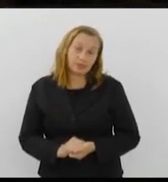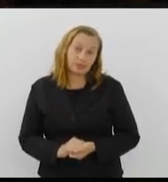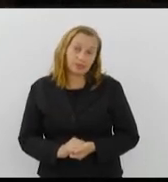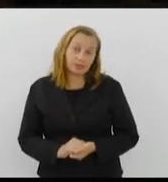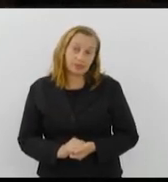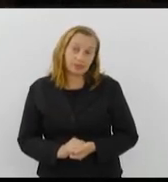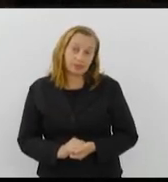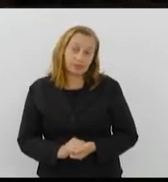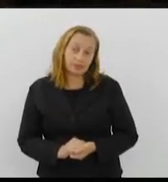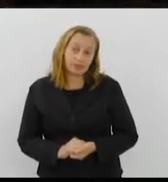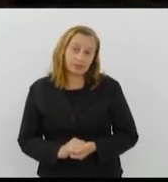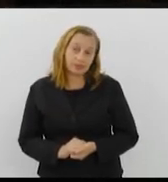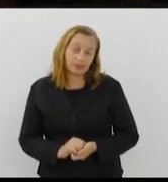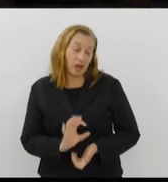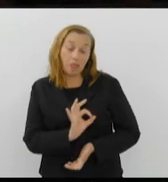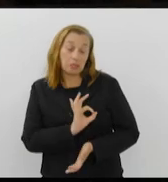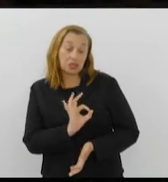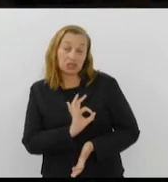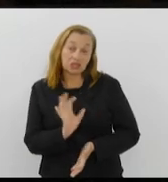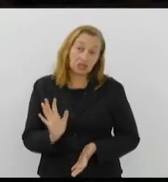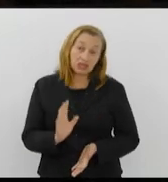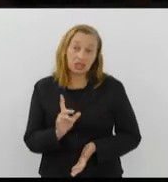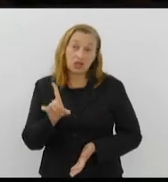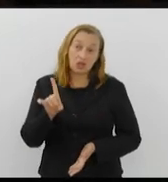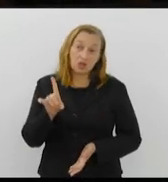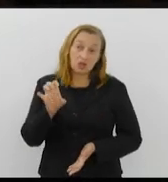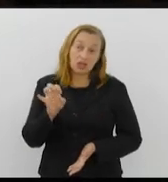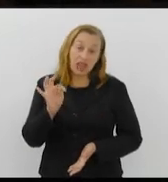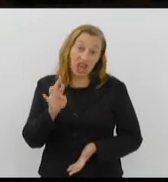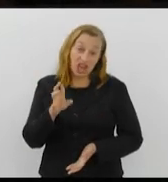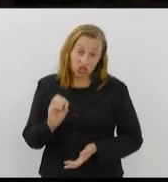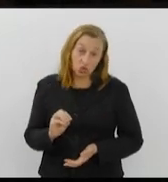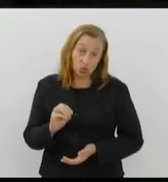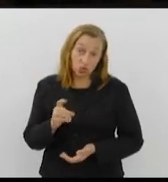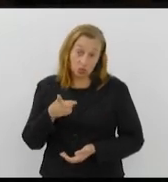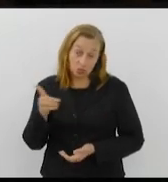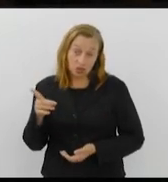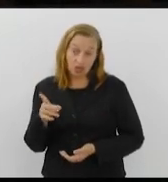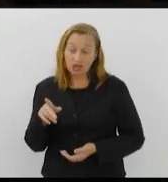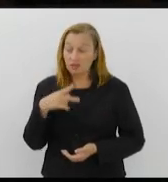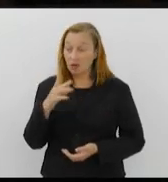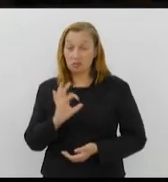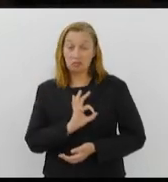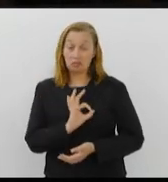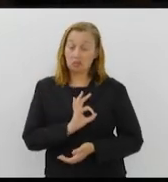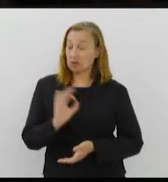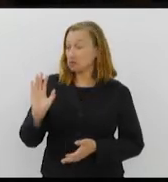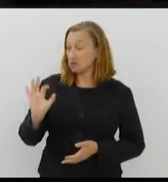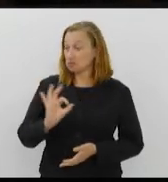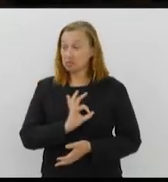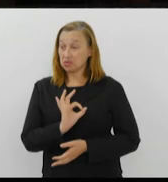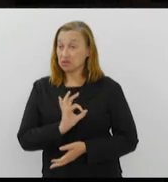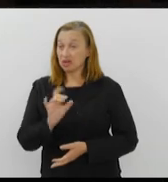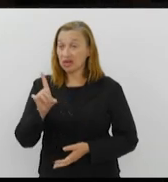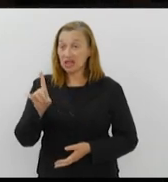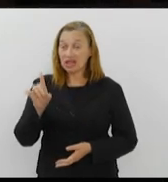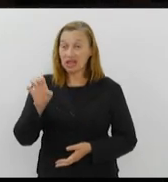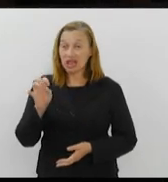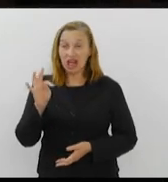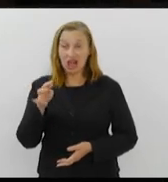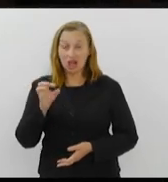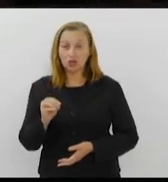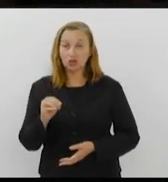A tal policinha do DETRO, os policinhas do DETRO que se autotitulam policiais, andam